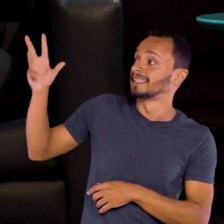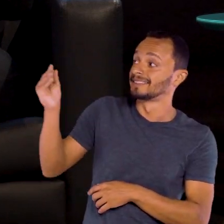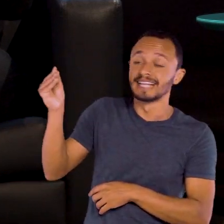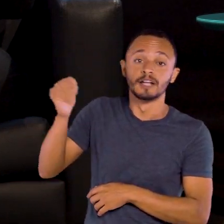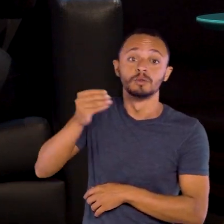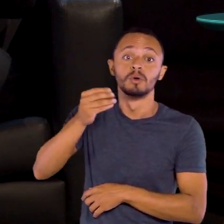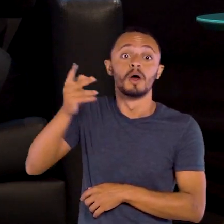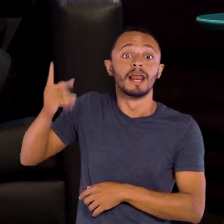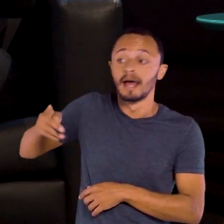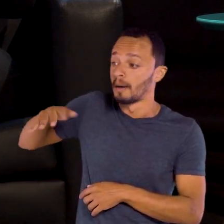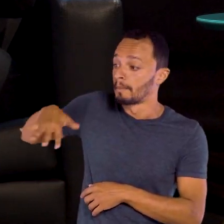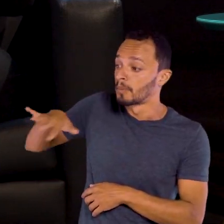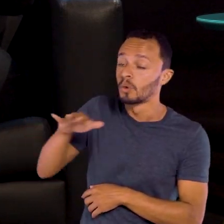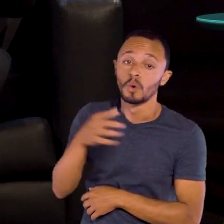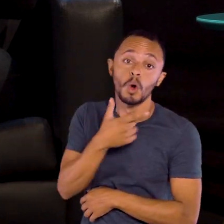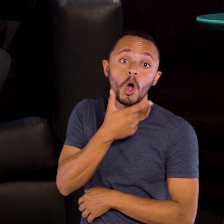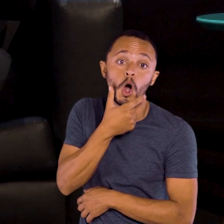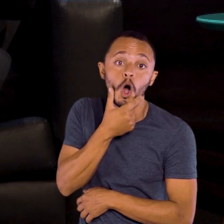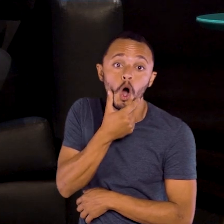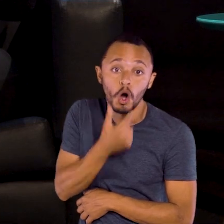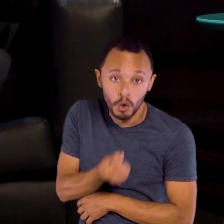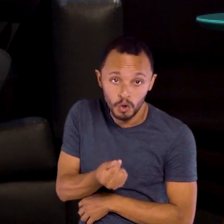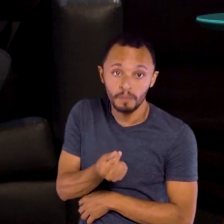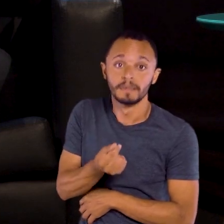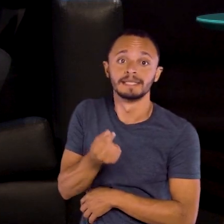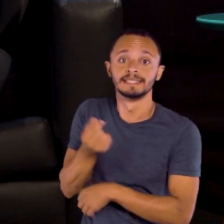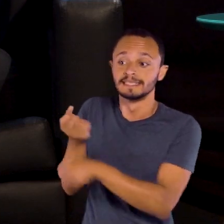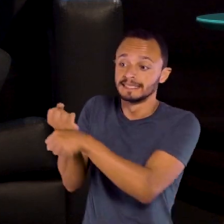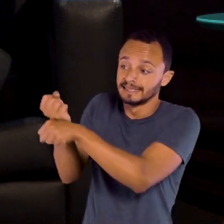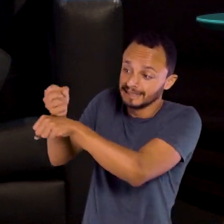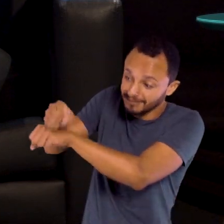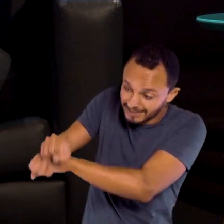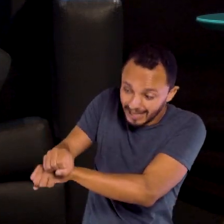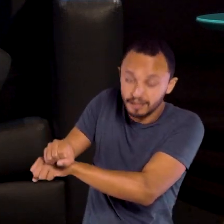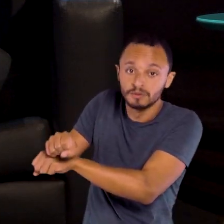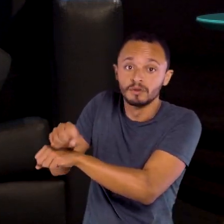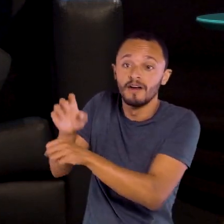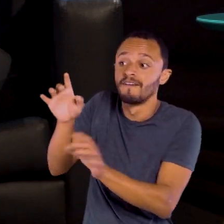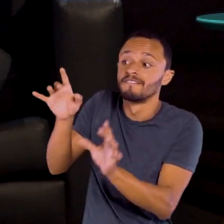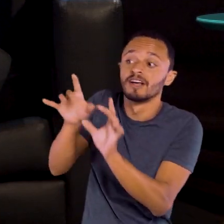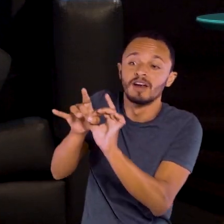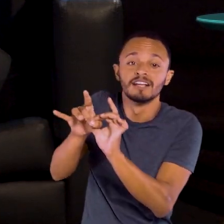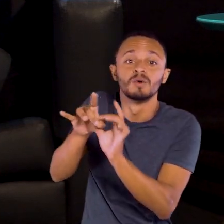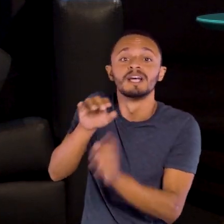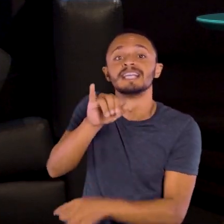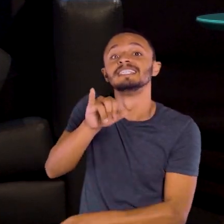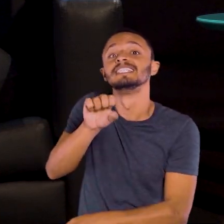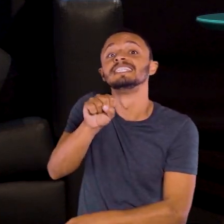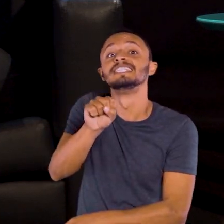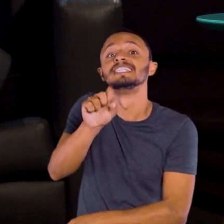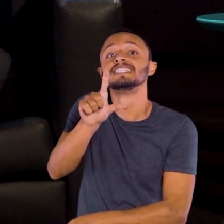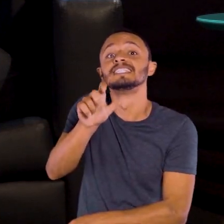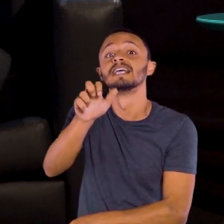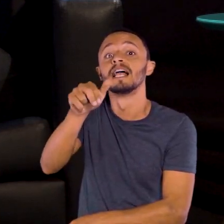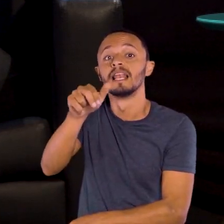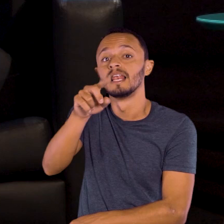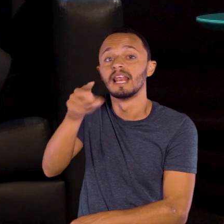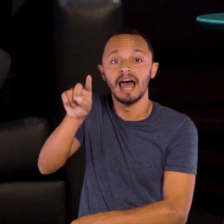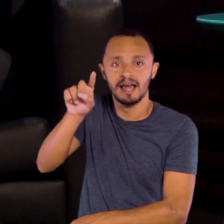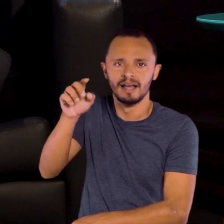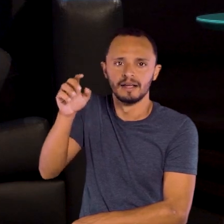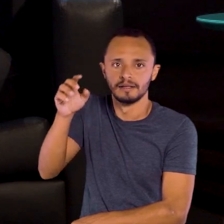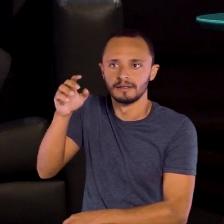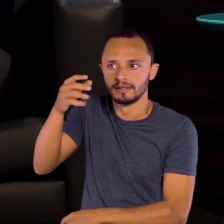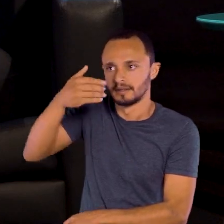Moçambique, homens ligados ao Islã e tal. Eu falei, nossa. Aí comecei, né, naquela espiral de ler, de pesquisar, fui